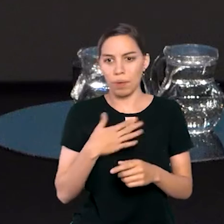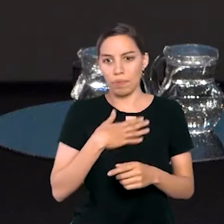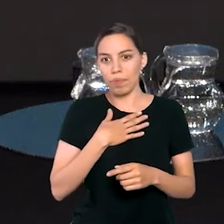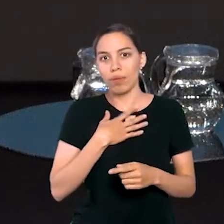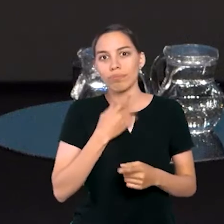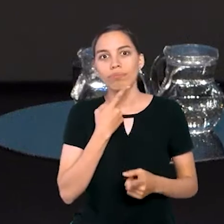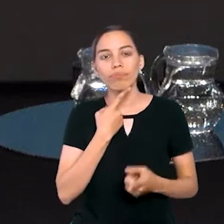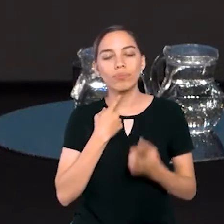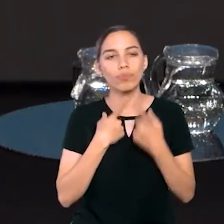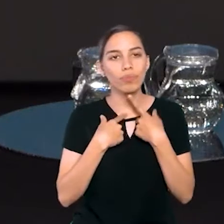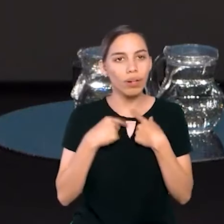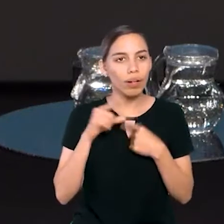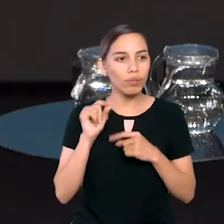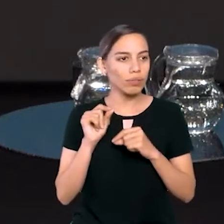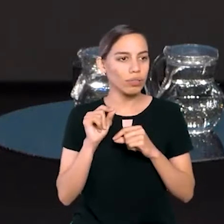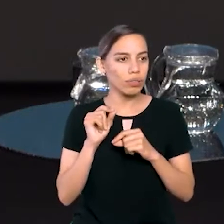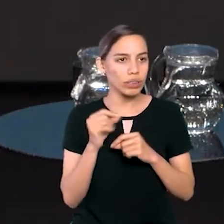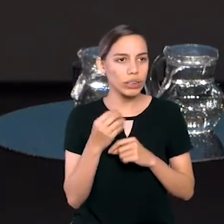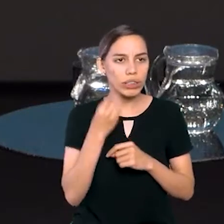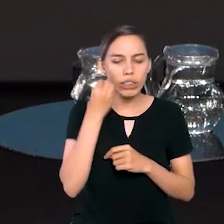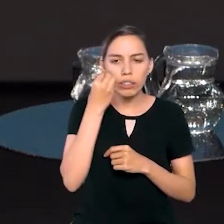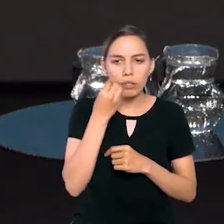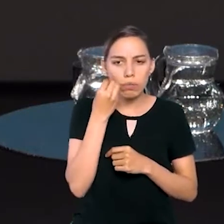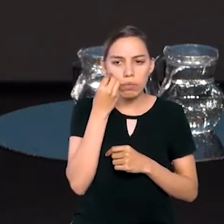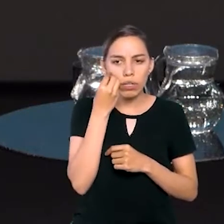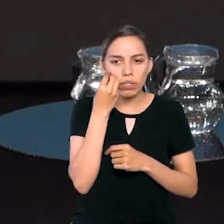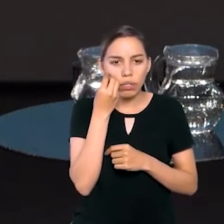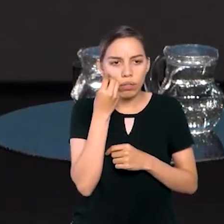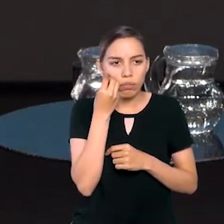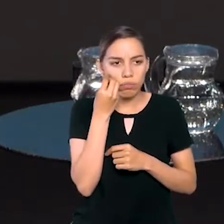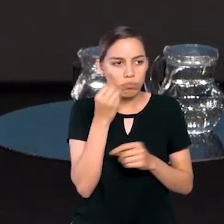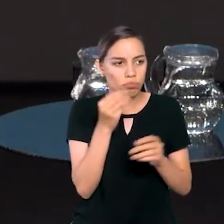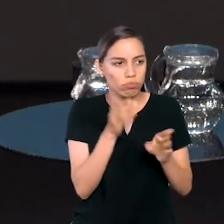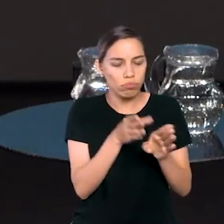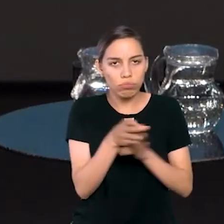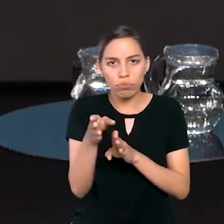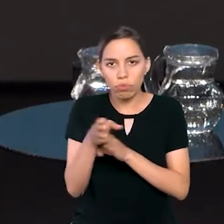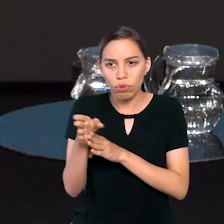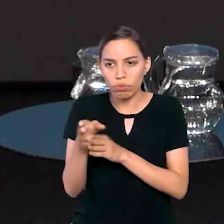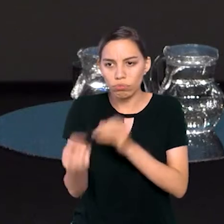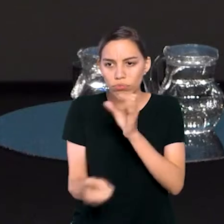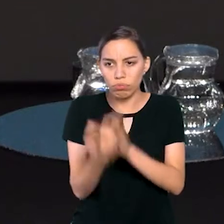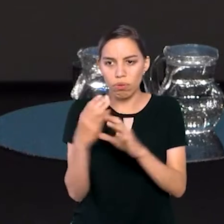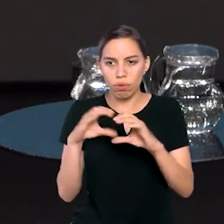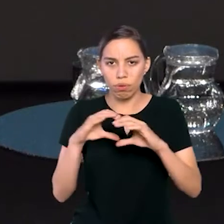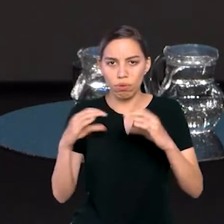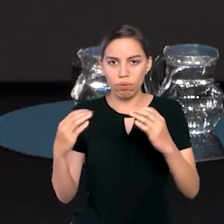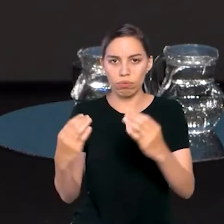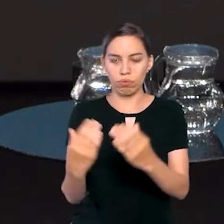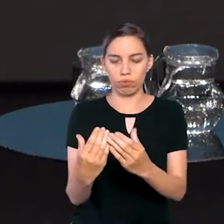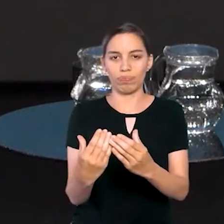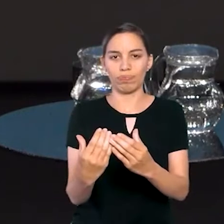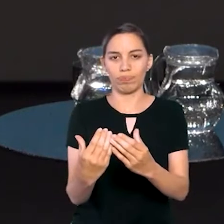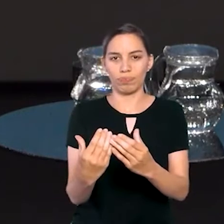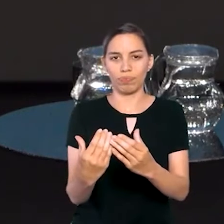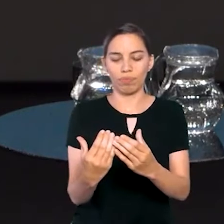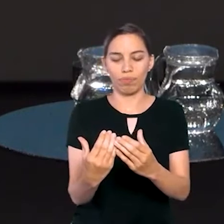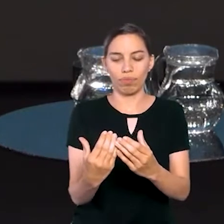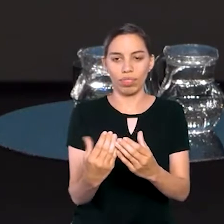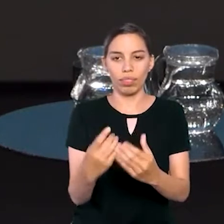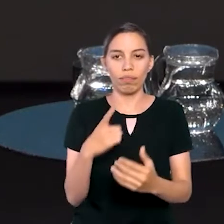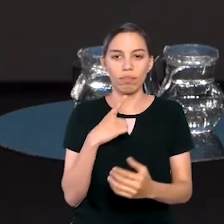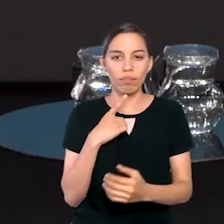de experimentar, criar comunidade, criar comunidades.